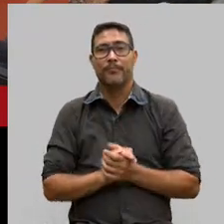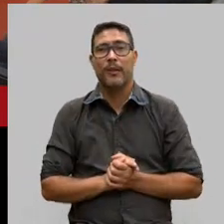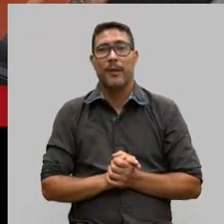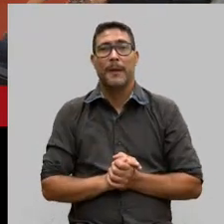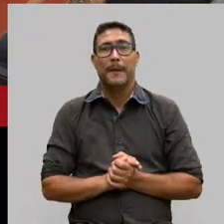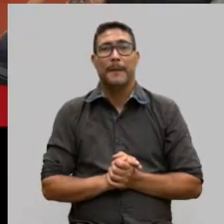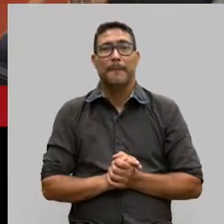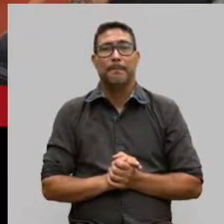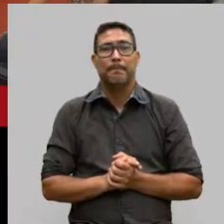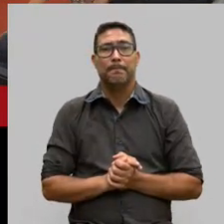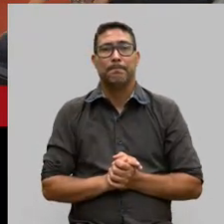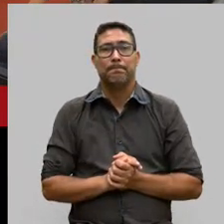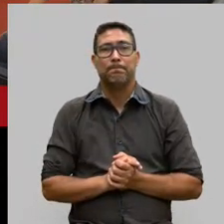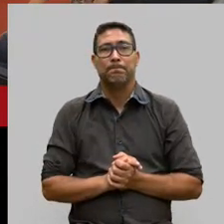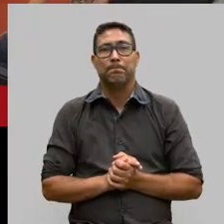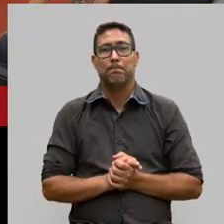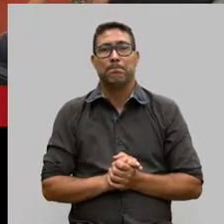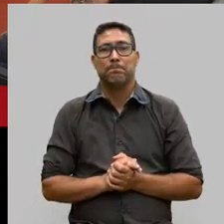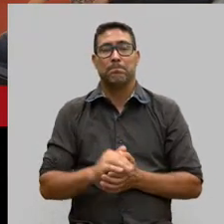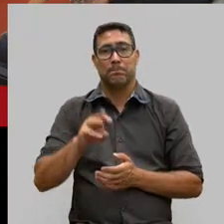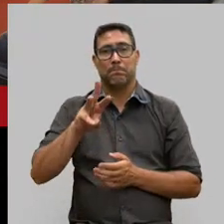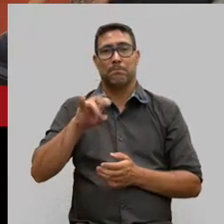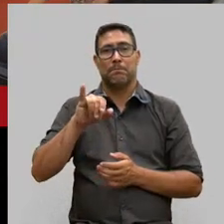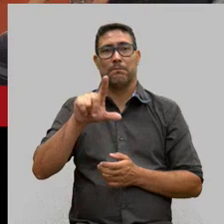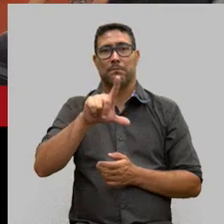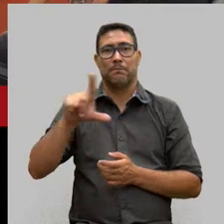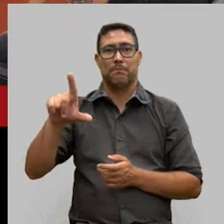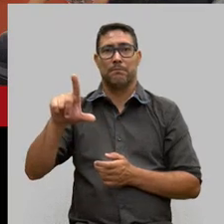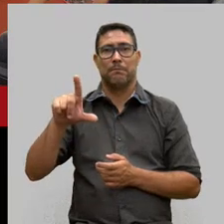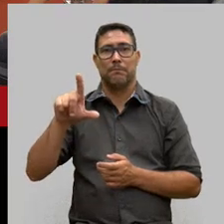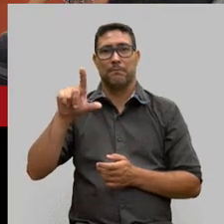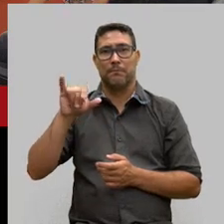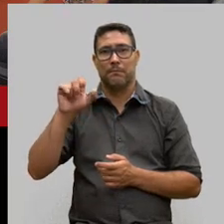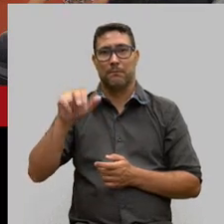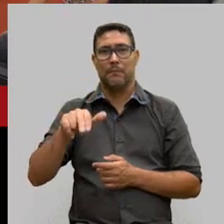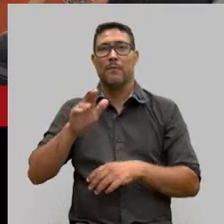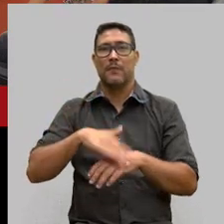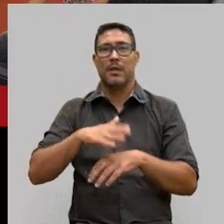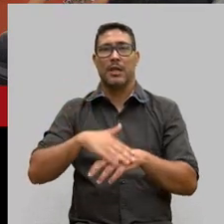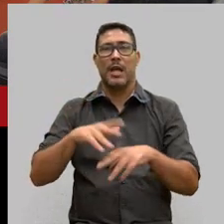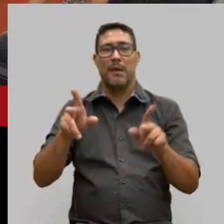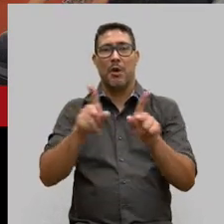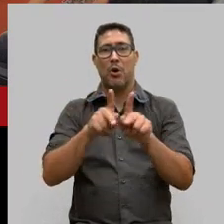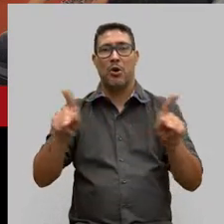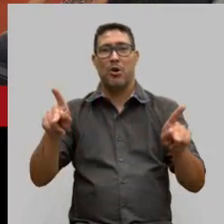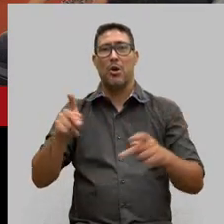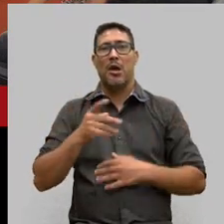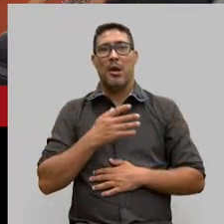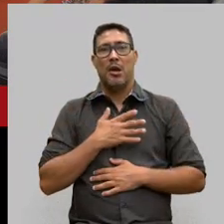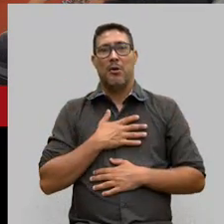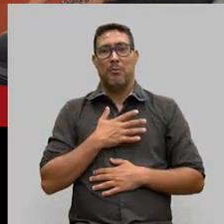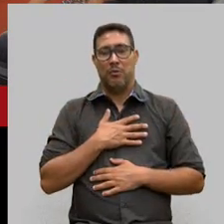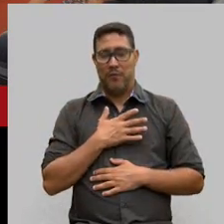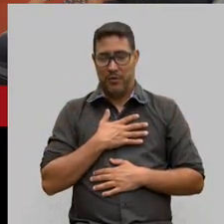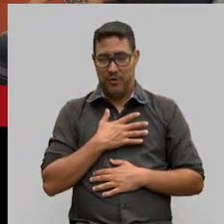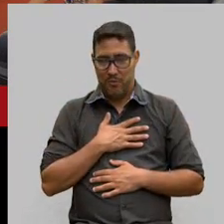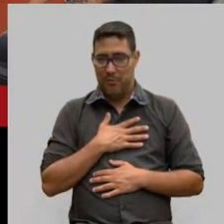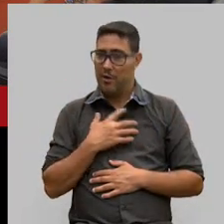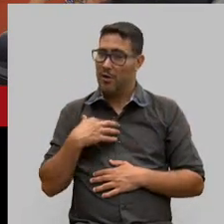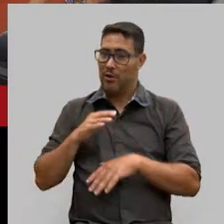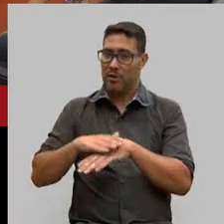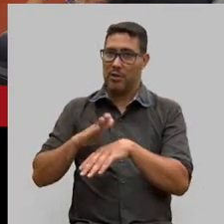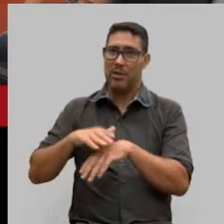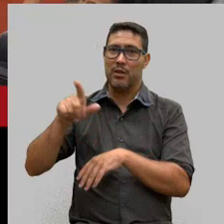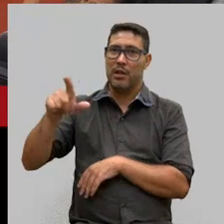Acho que cumprimentei todos da mesa né William Professor William Zanon é meu professor viu gente dá aula para mim de direito lá na Anhanguera inclusive quero cumprimentar meus colegas aqui de